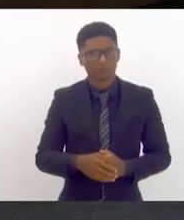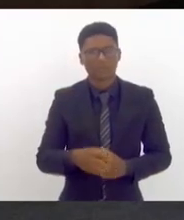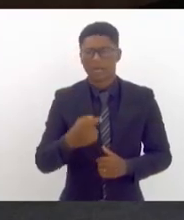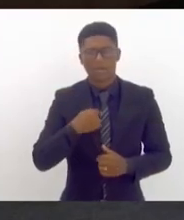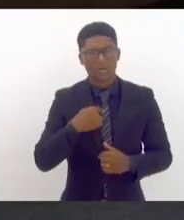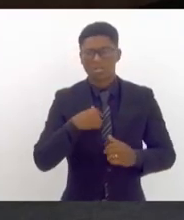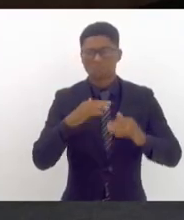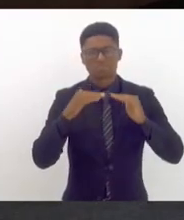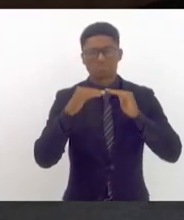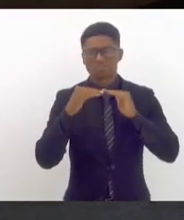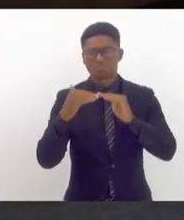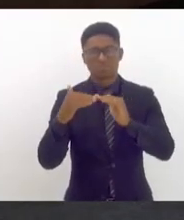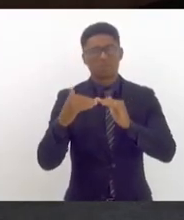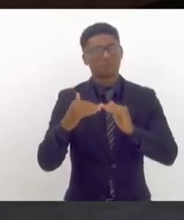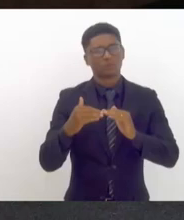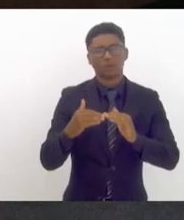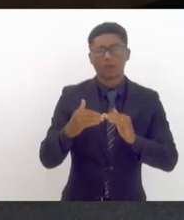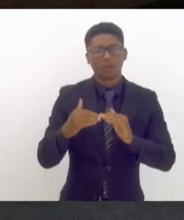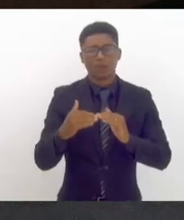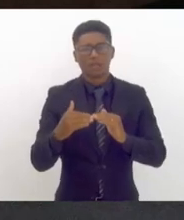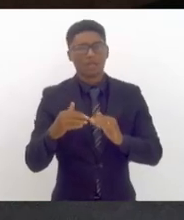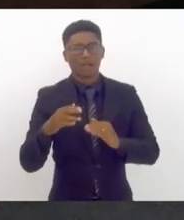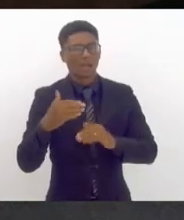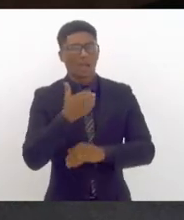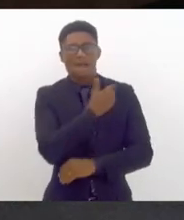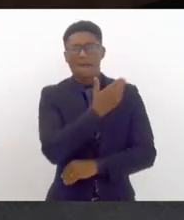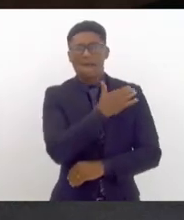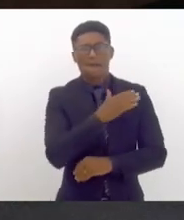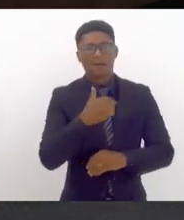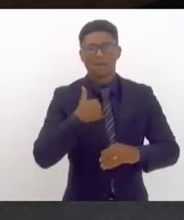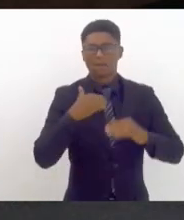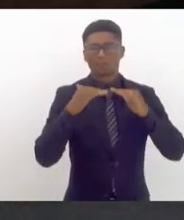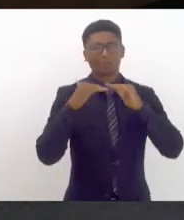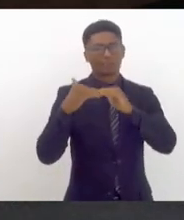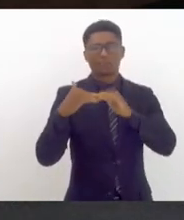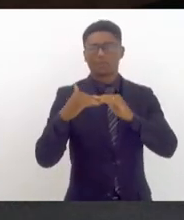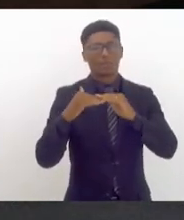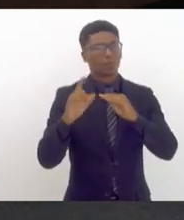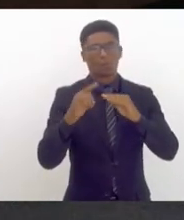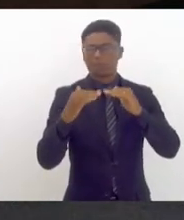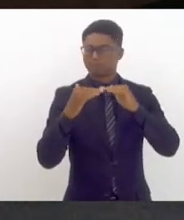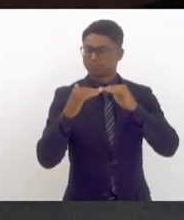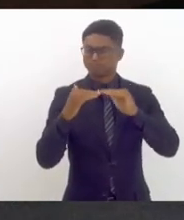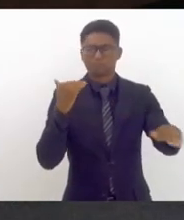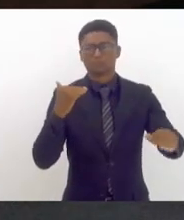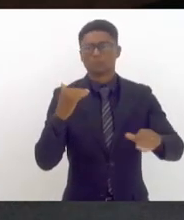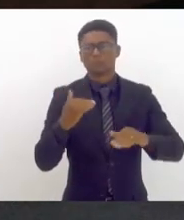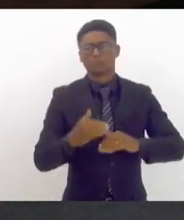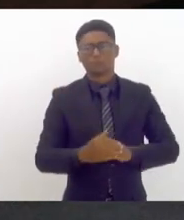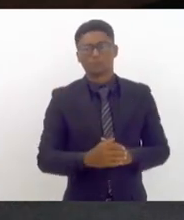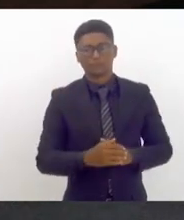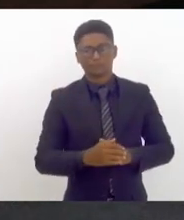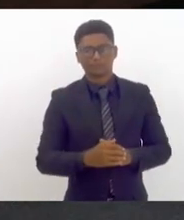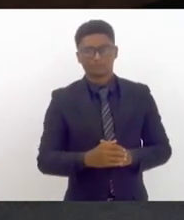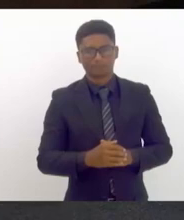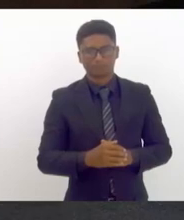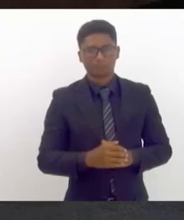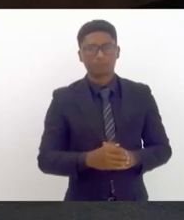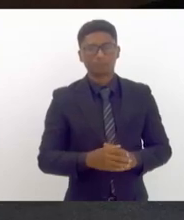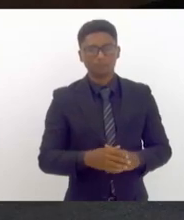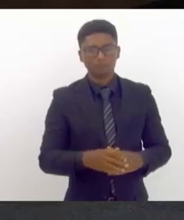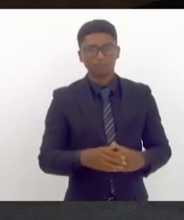voz em relação à intolerância. Não podemos aprovar isso, né? Então, sou absolutamente a